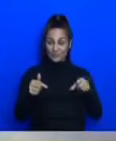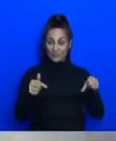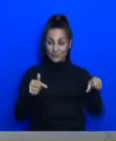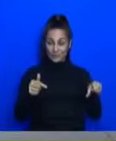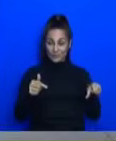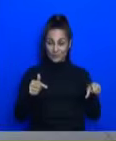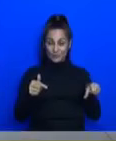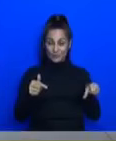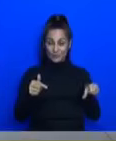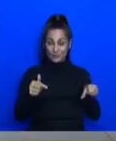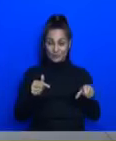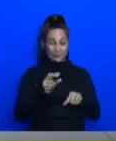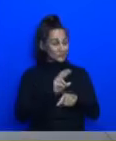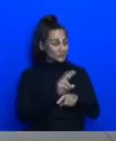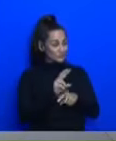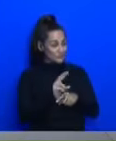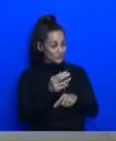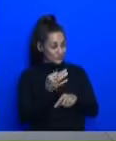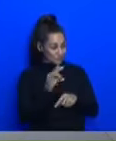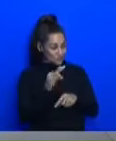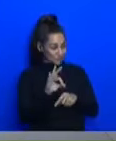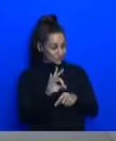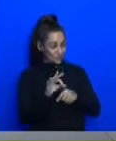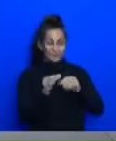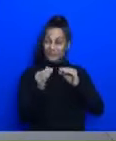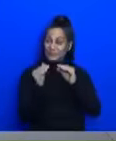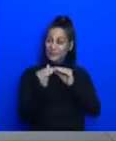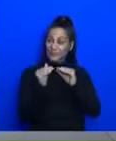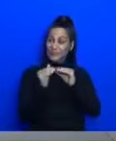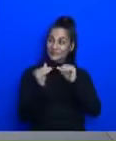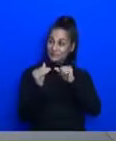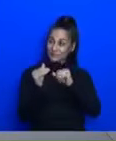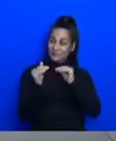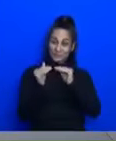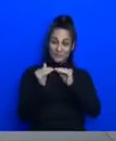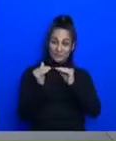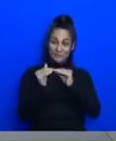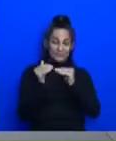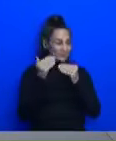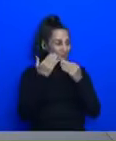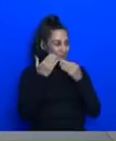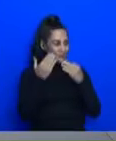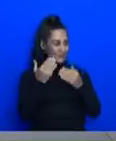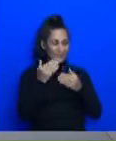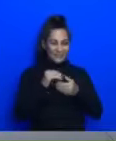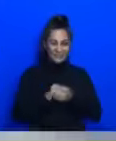número 9. Auditores, confirmam? Sim, confirmo. Sim, confirmam. Obrigado.